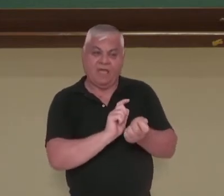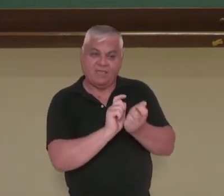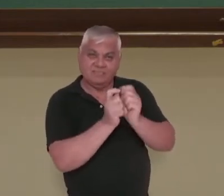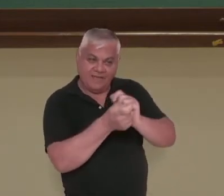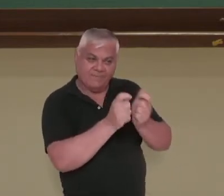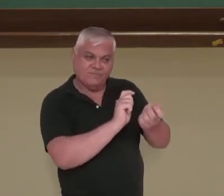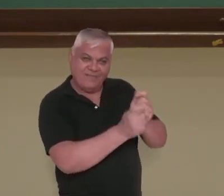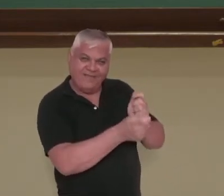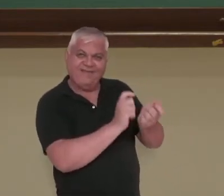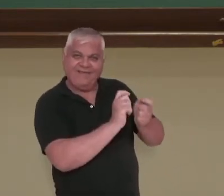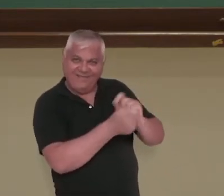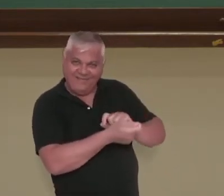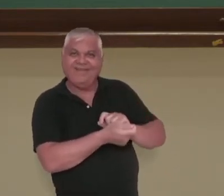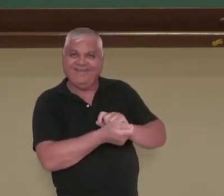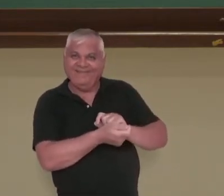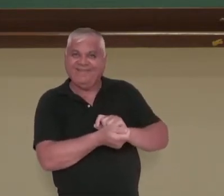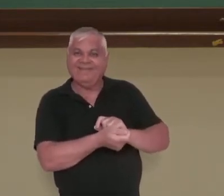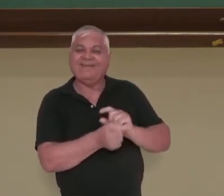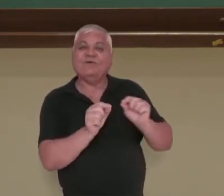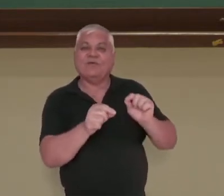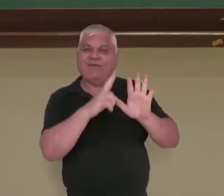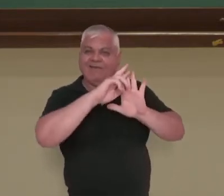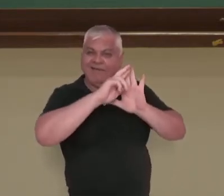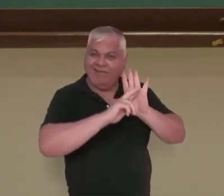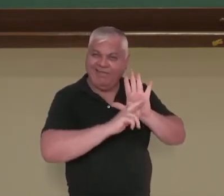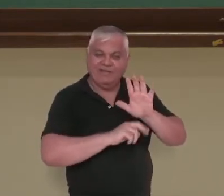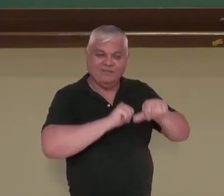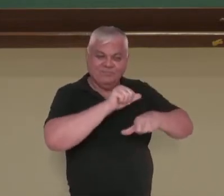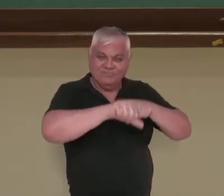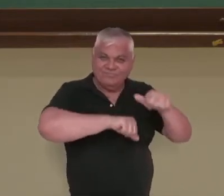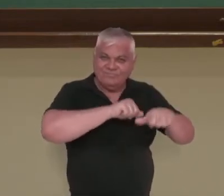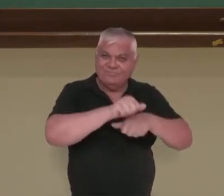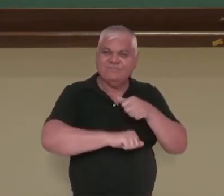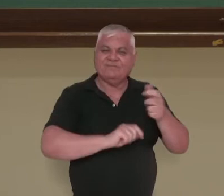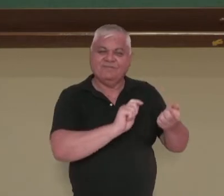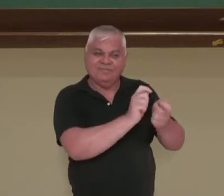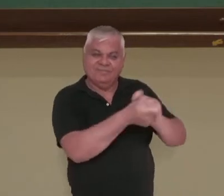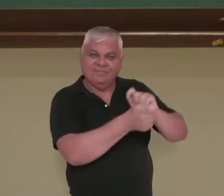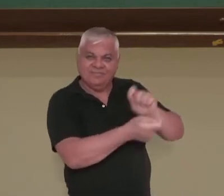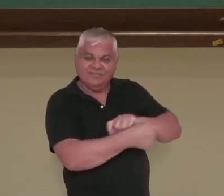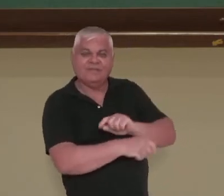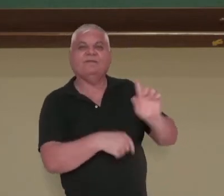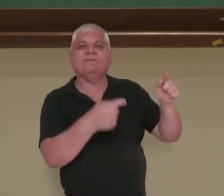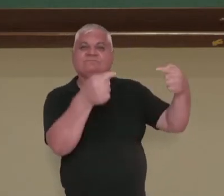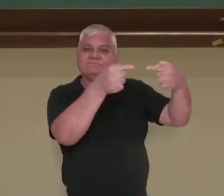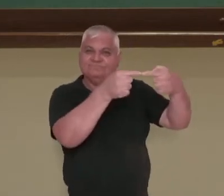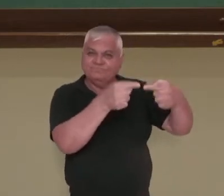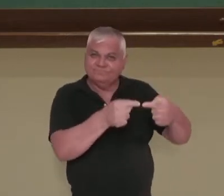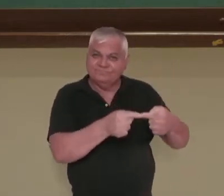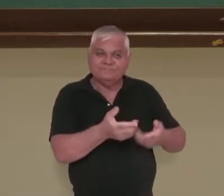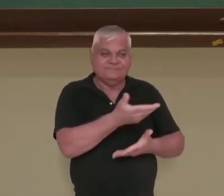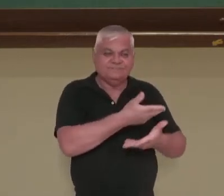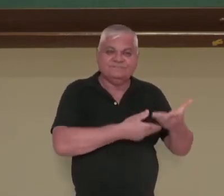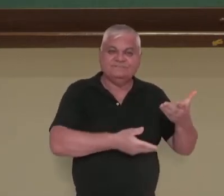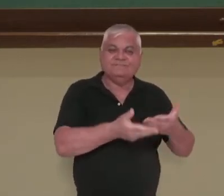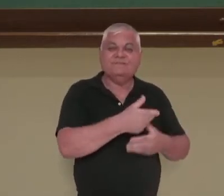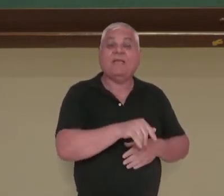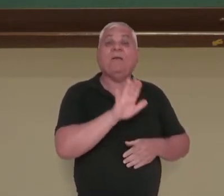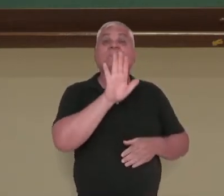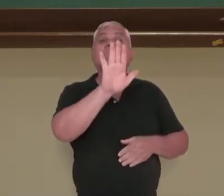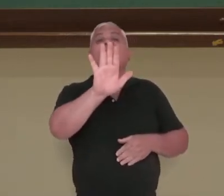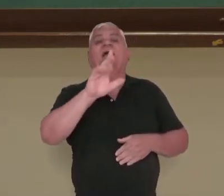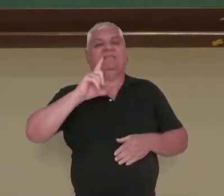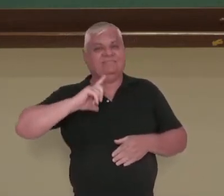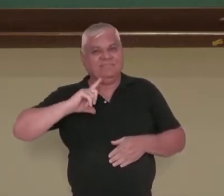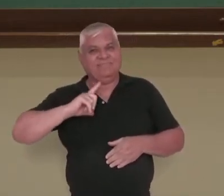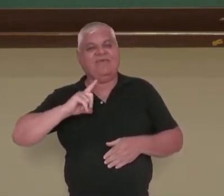algumas adaptações, algumas alterações nas regras ali, para que ela seja de uma certa forma também cooperativa, mas eu ainda vou ter